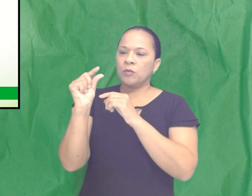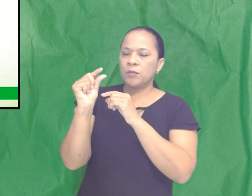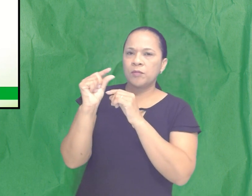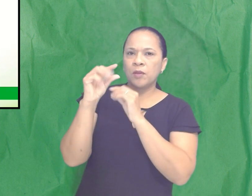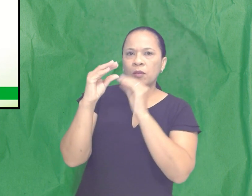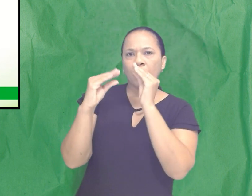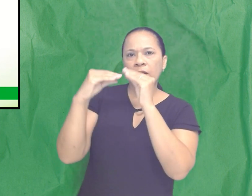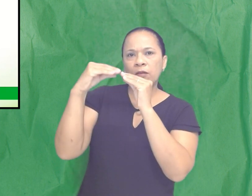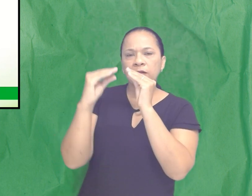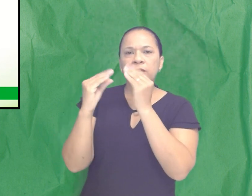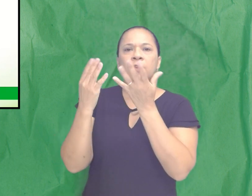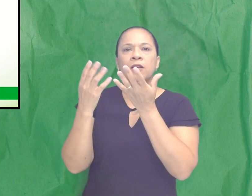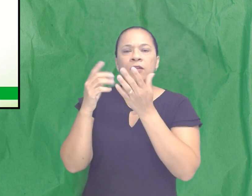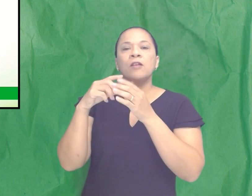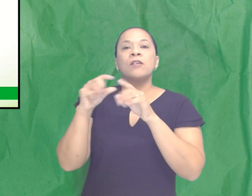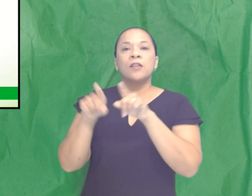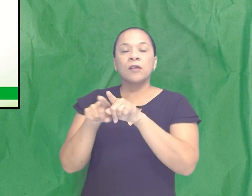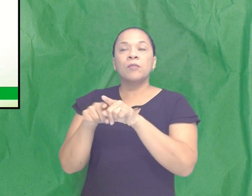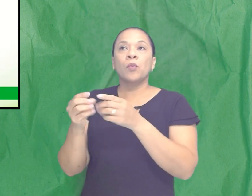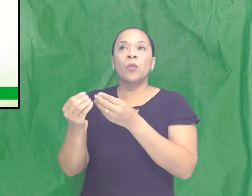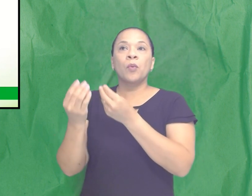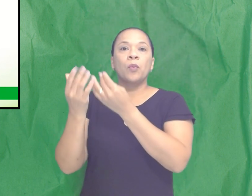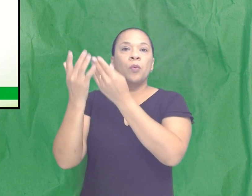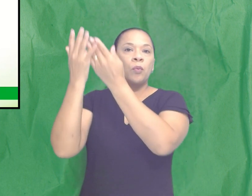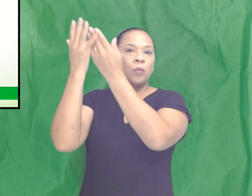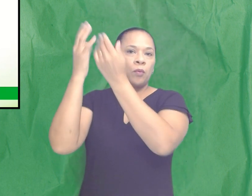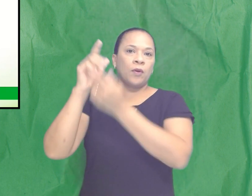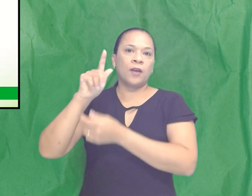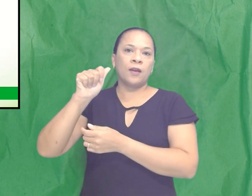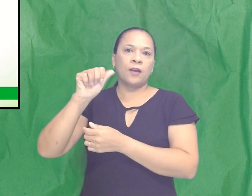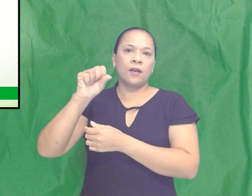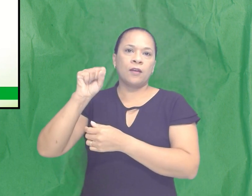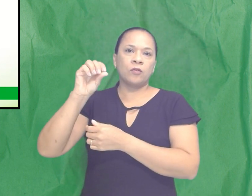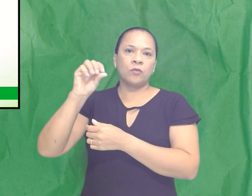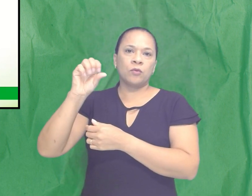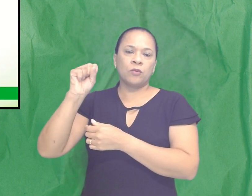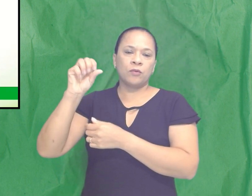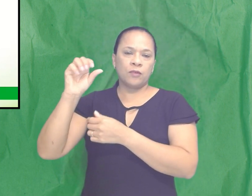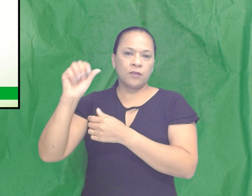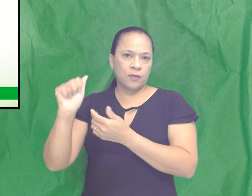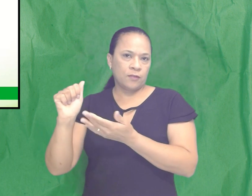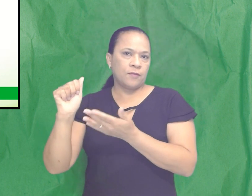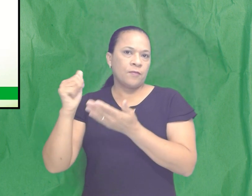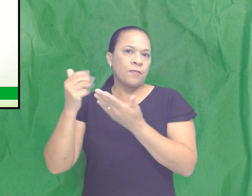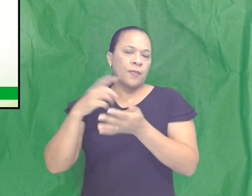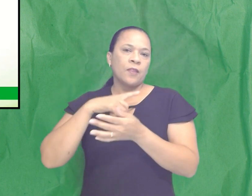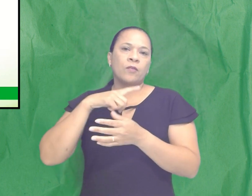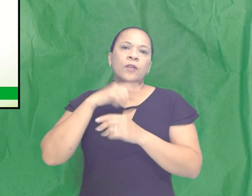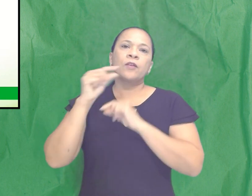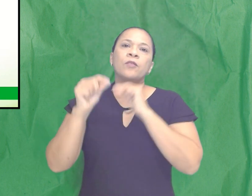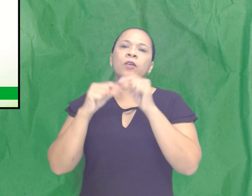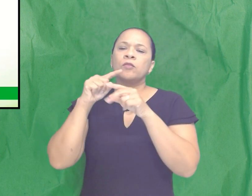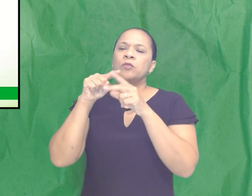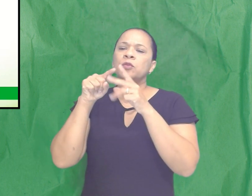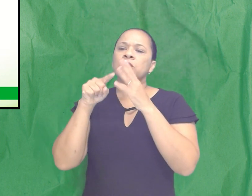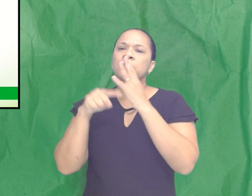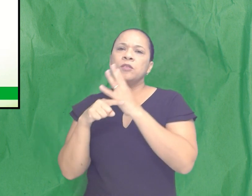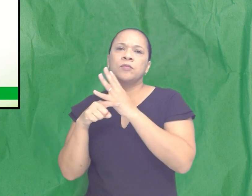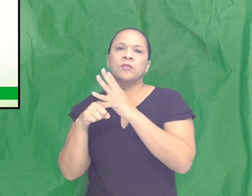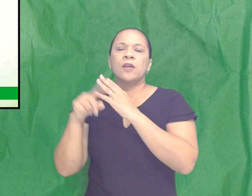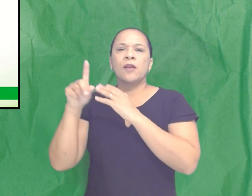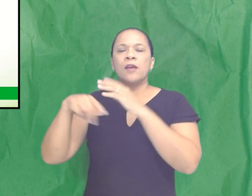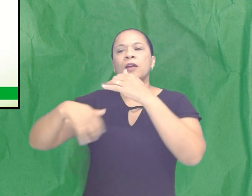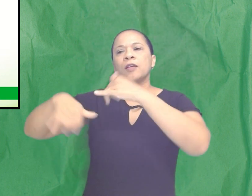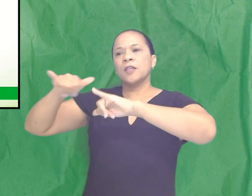essa classificação das formas sólidas, semissólidas, líquidas e gasosas são devido às